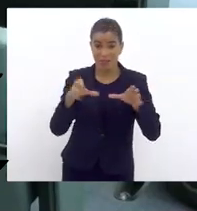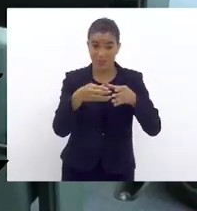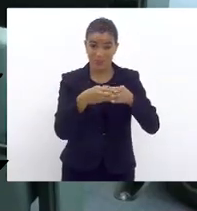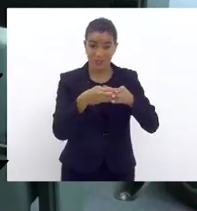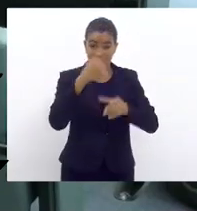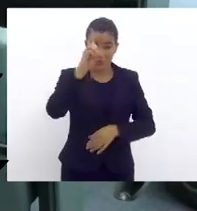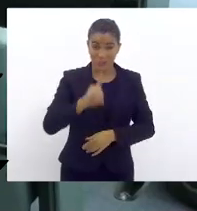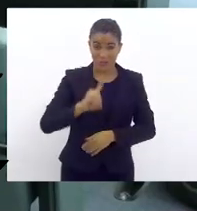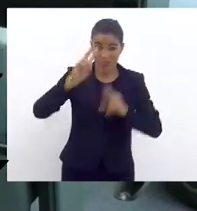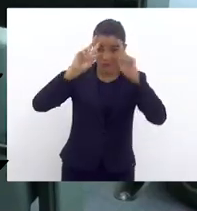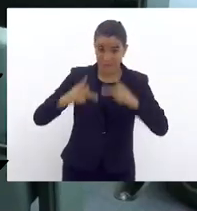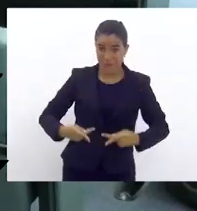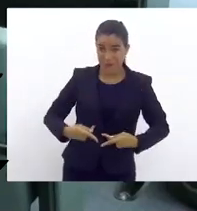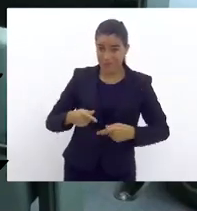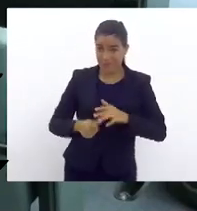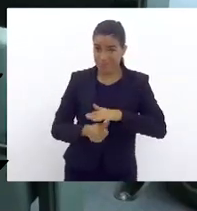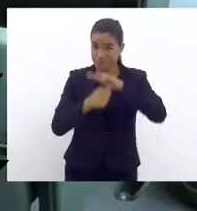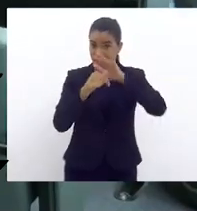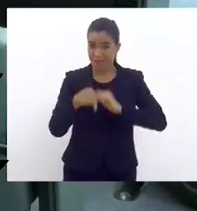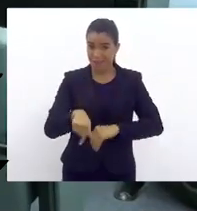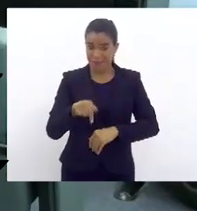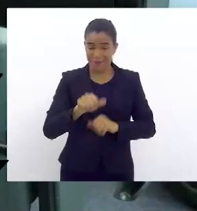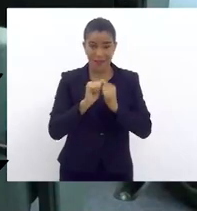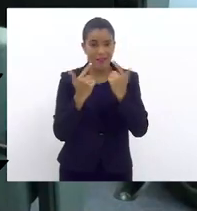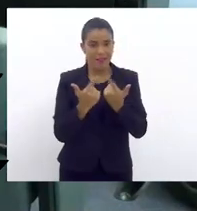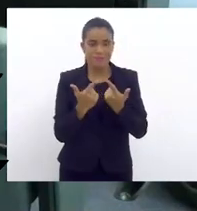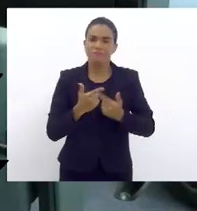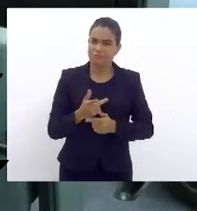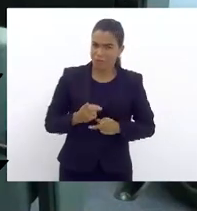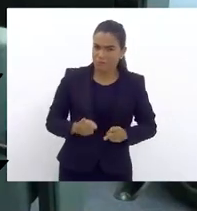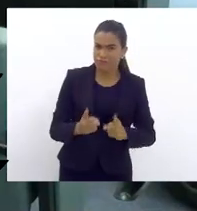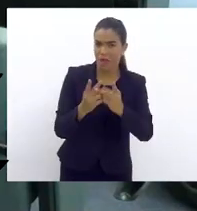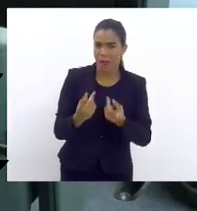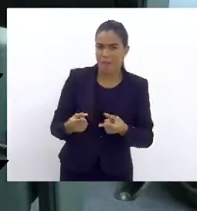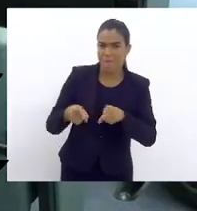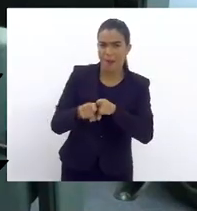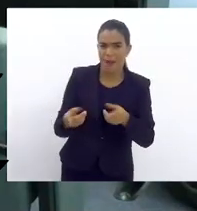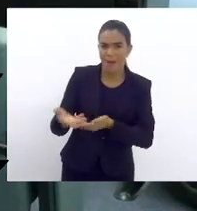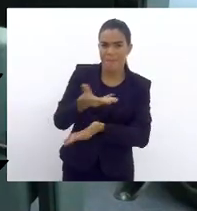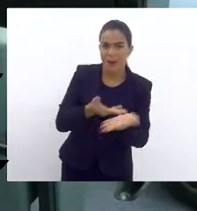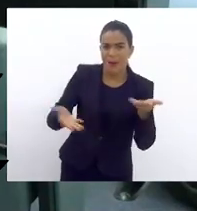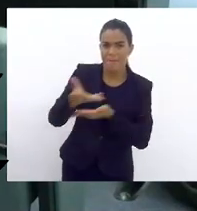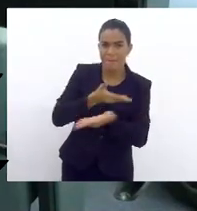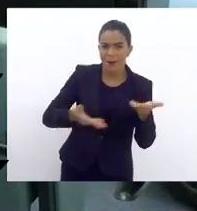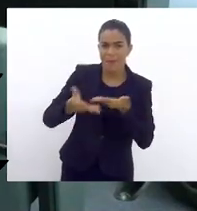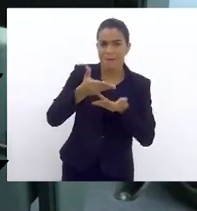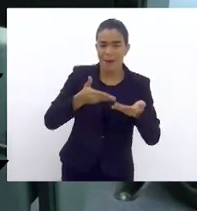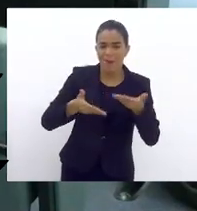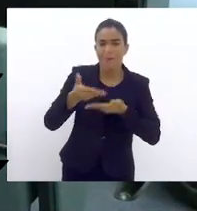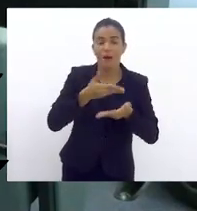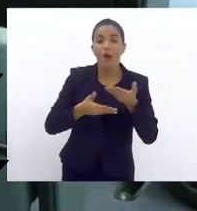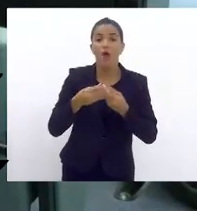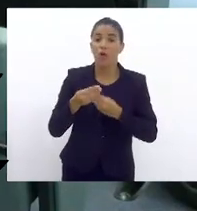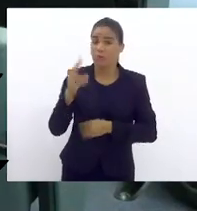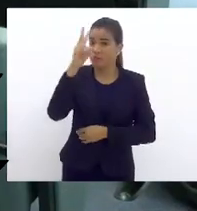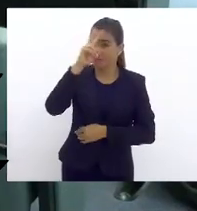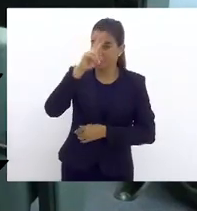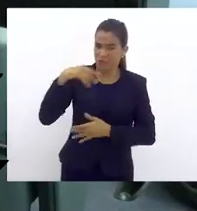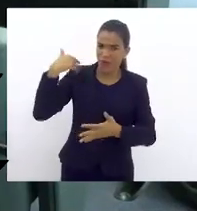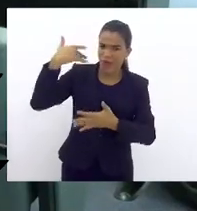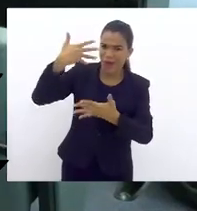Direitos Humanos que presídio aqui na Laje está à disposição para tocar parcerias né também deputado Carlos Mickey como historicamente